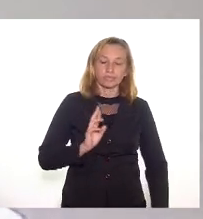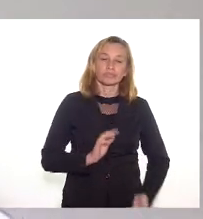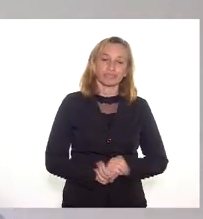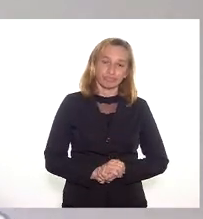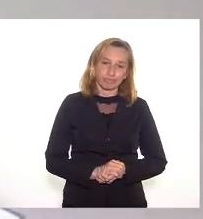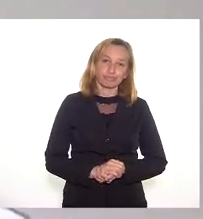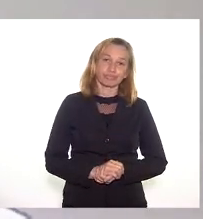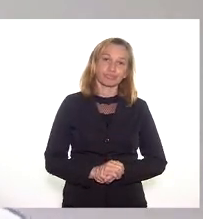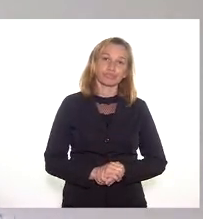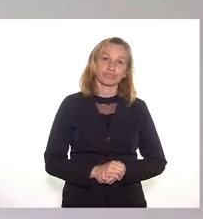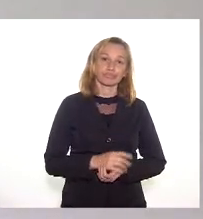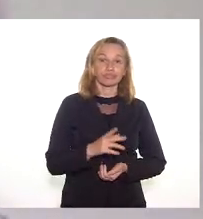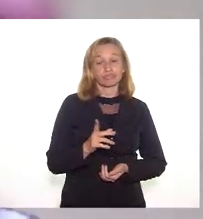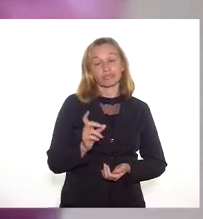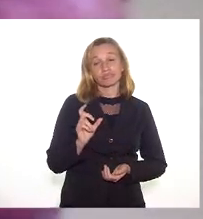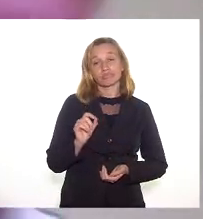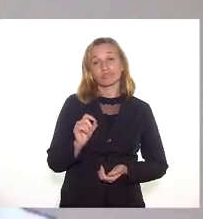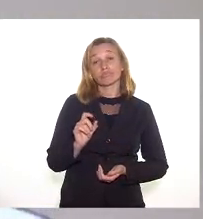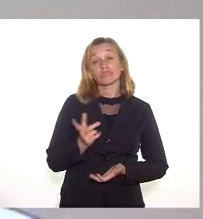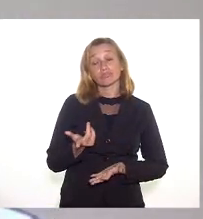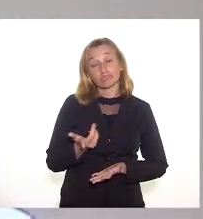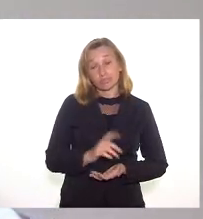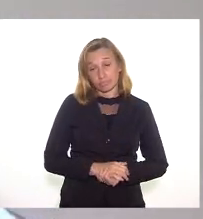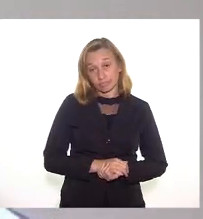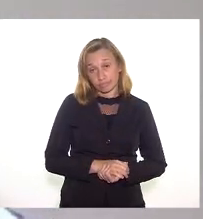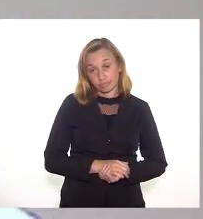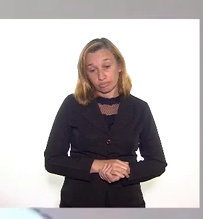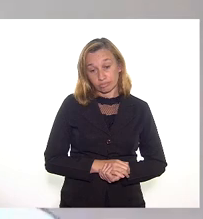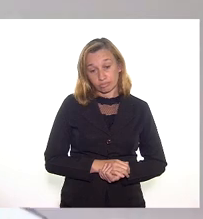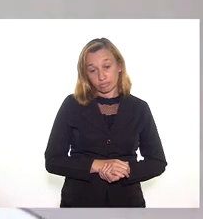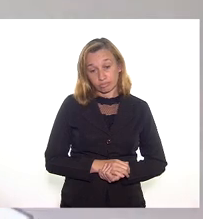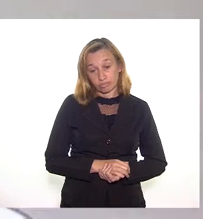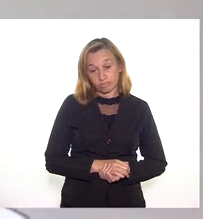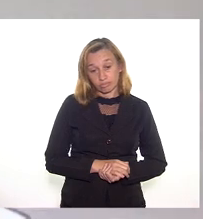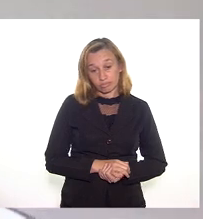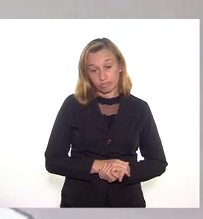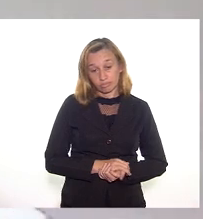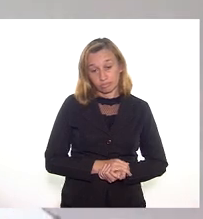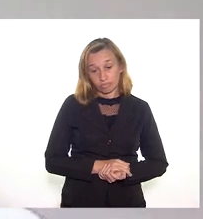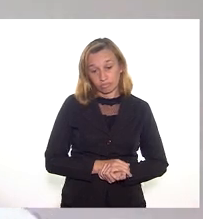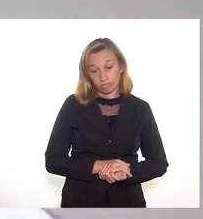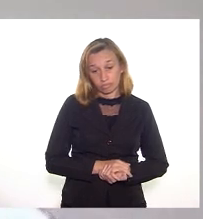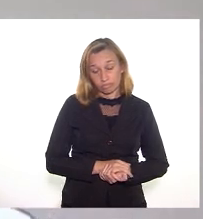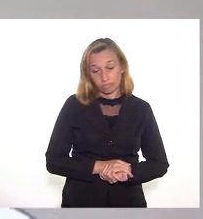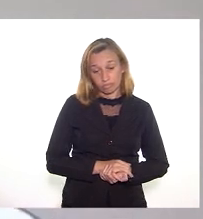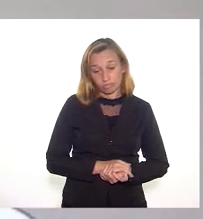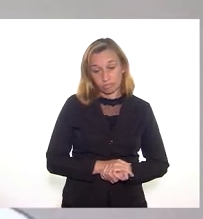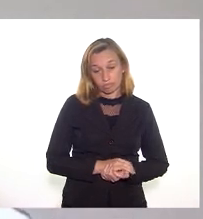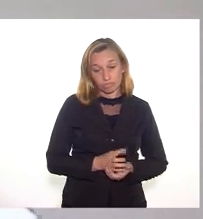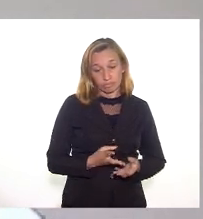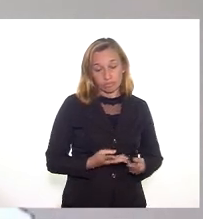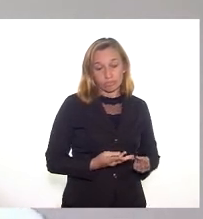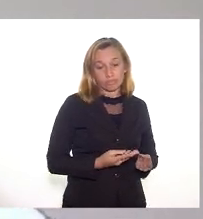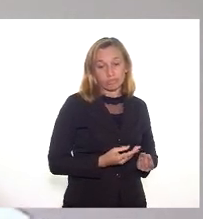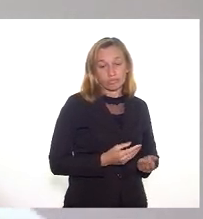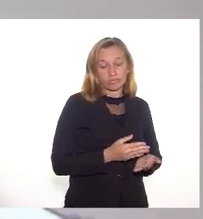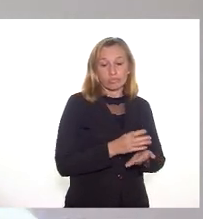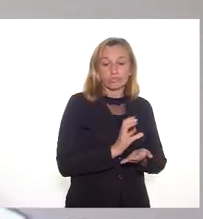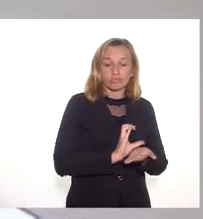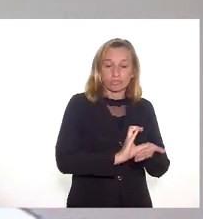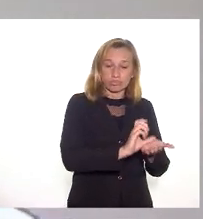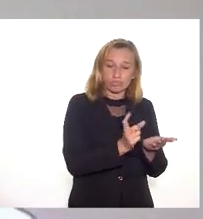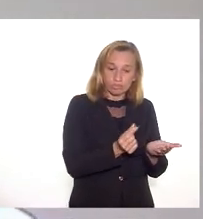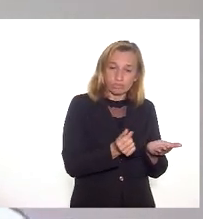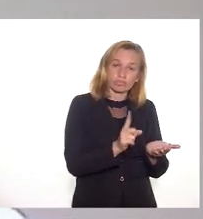reais o que quer dizer o que quer dizer que o que quer dizer que as despesas cortadas ou melhor o orçamento